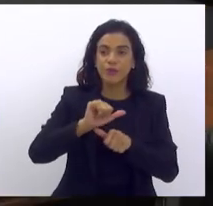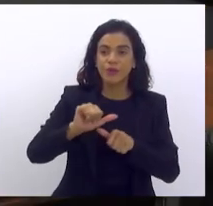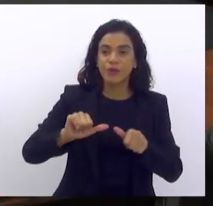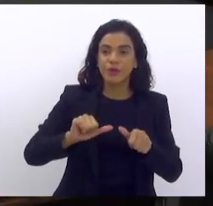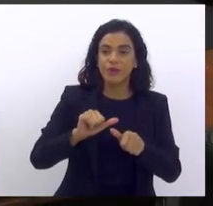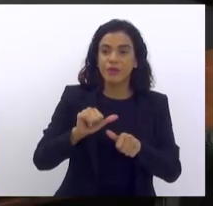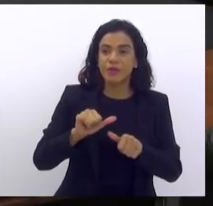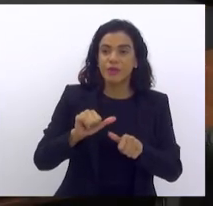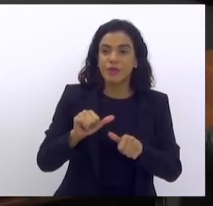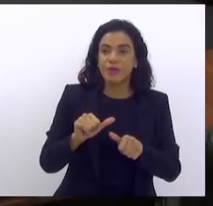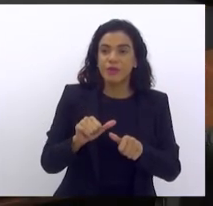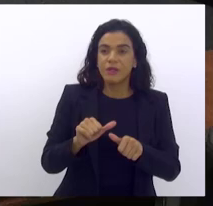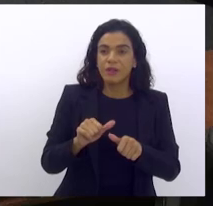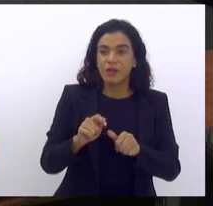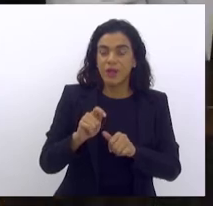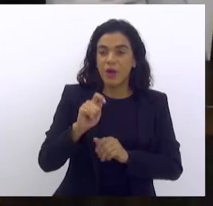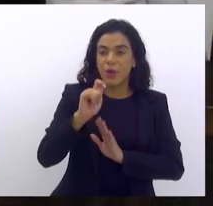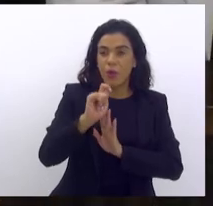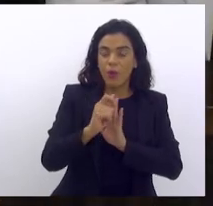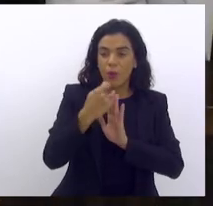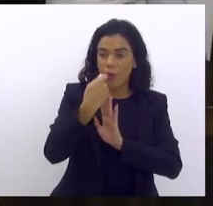eu, autor aqui,